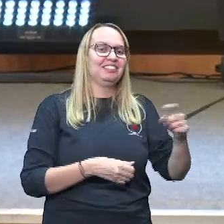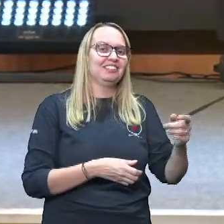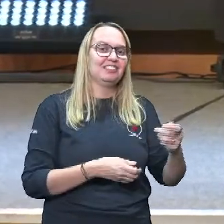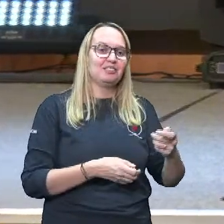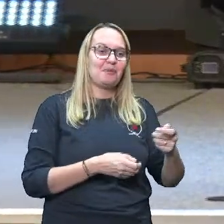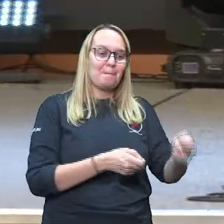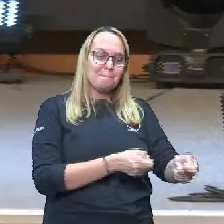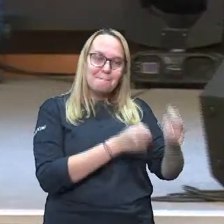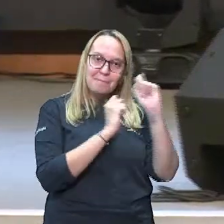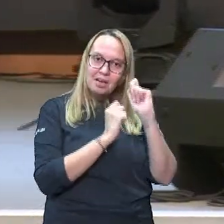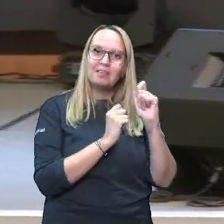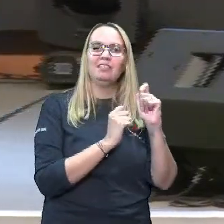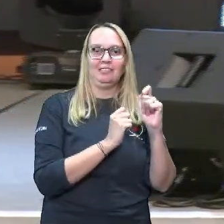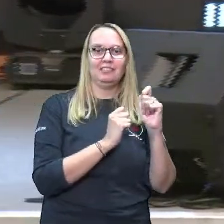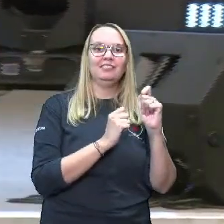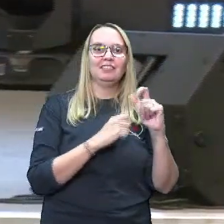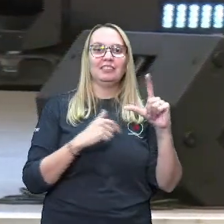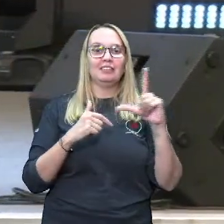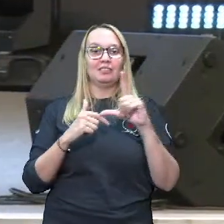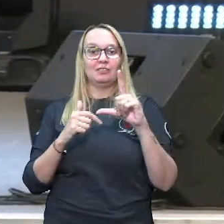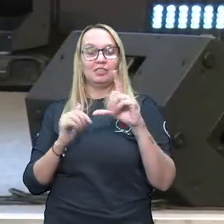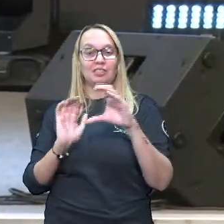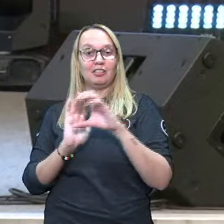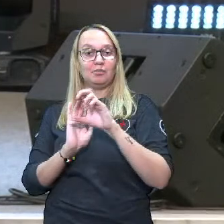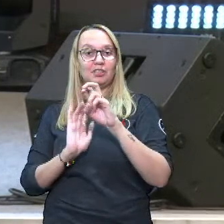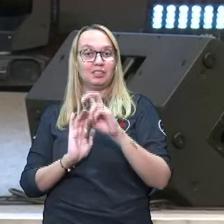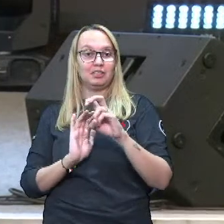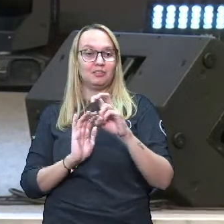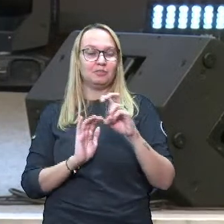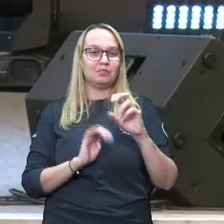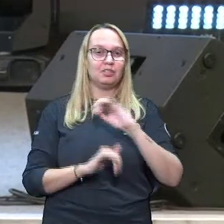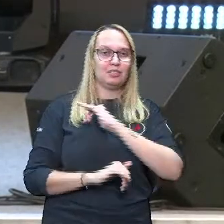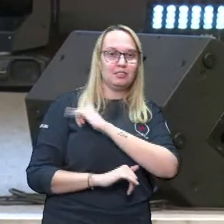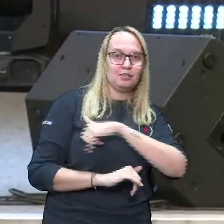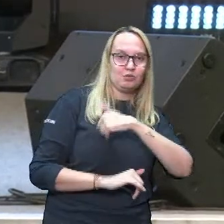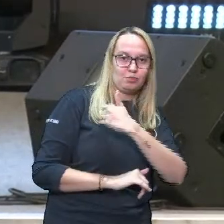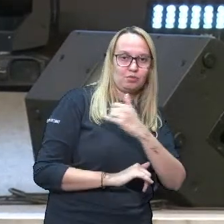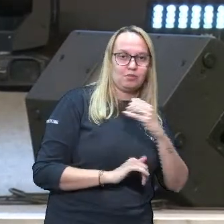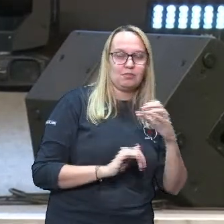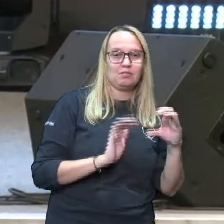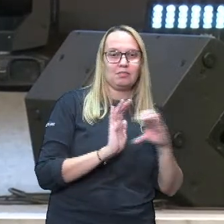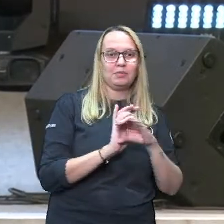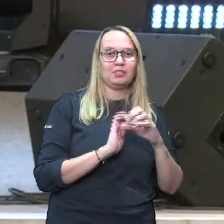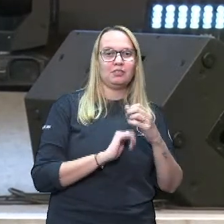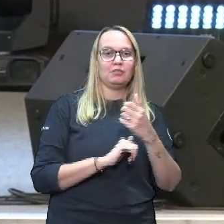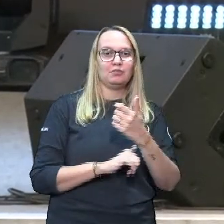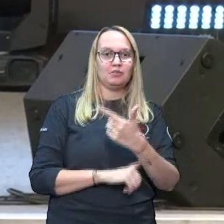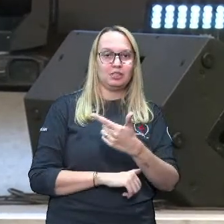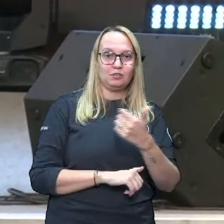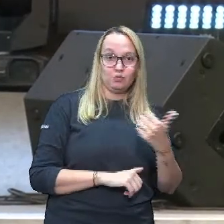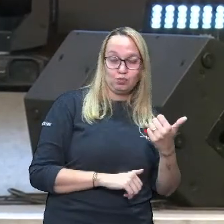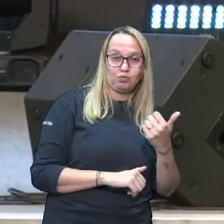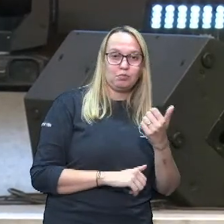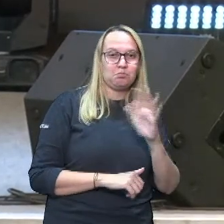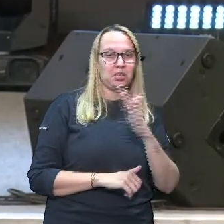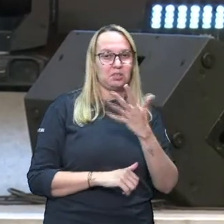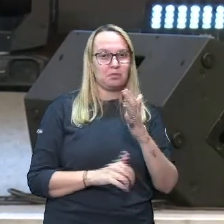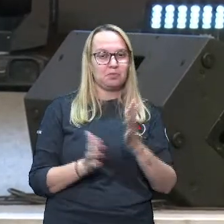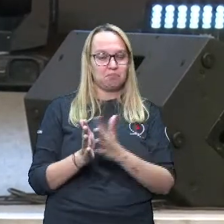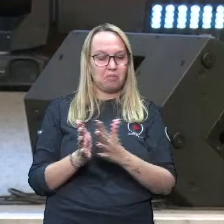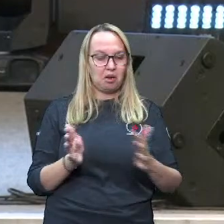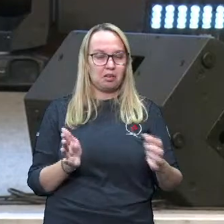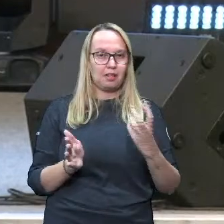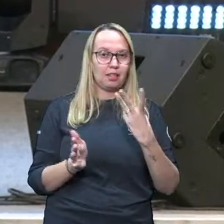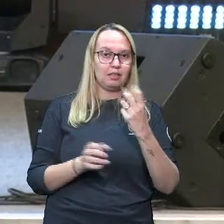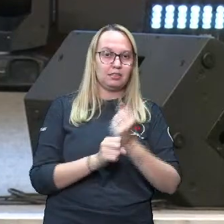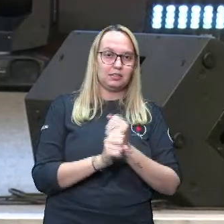Veja que de Lucas 5 para João 21 durou aproximadamente 3 anos. Pedro cresceu no ministério. Pedro viu